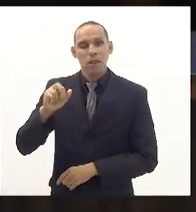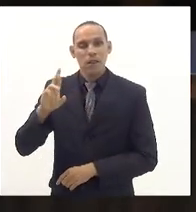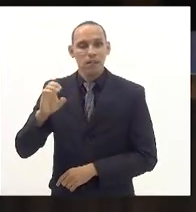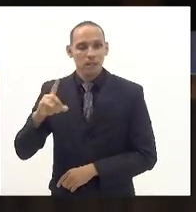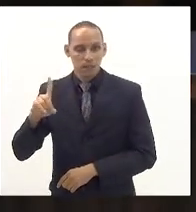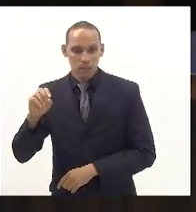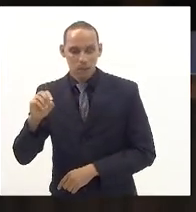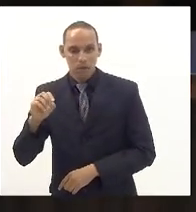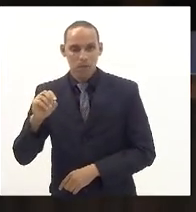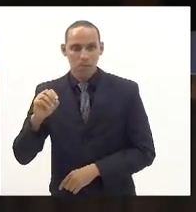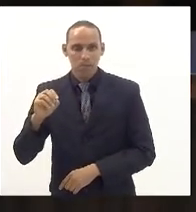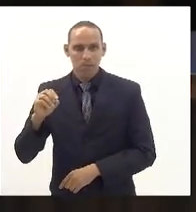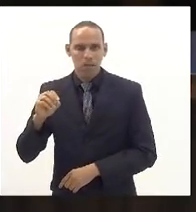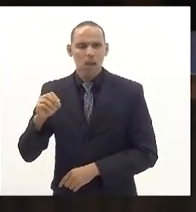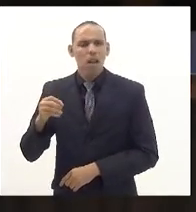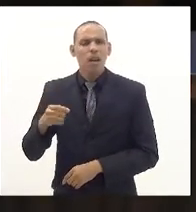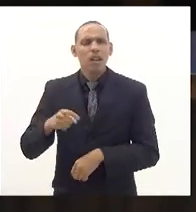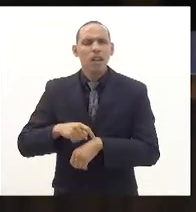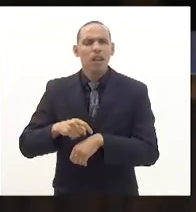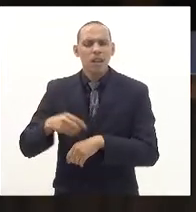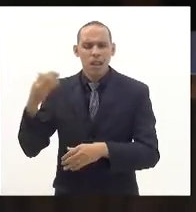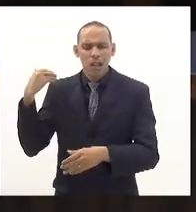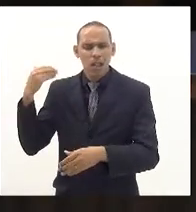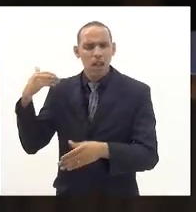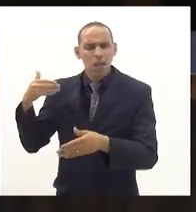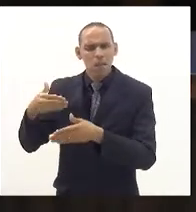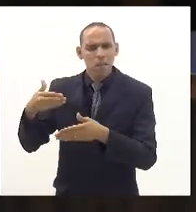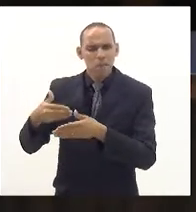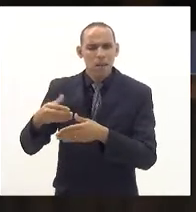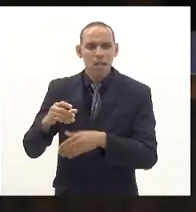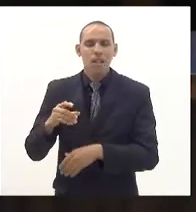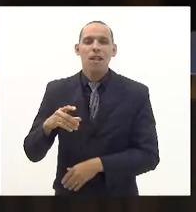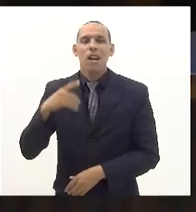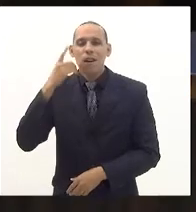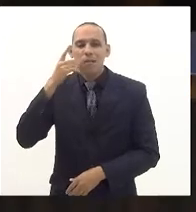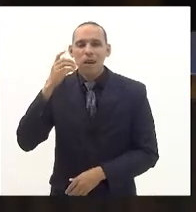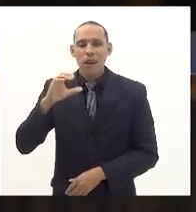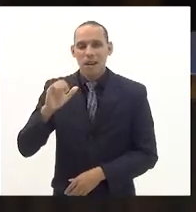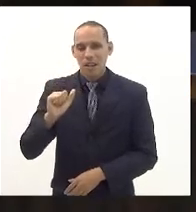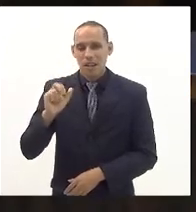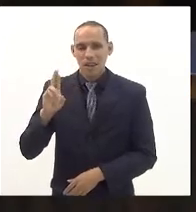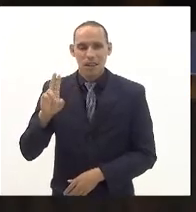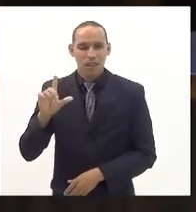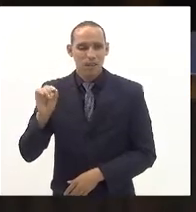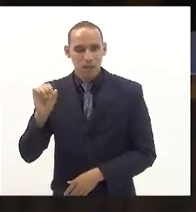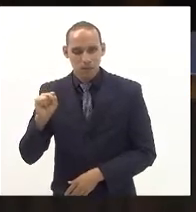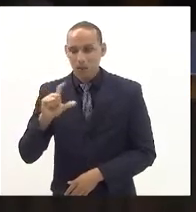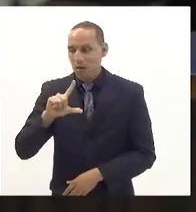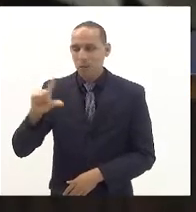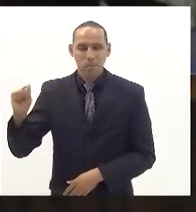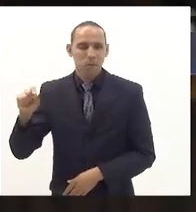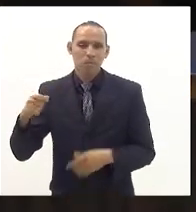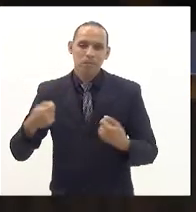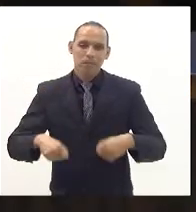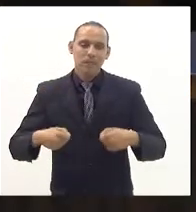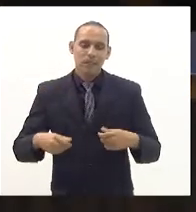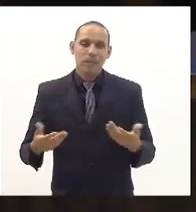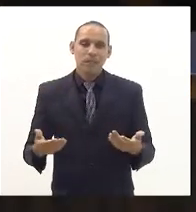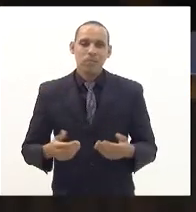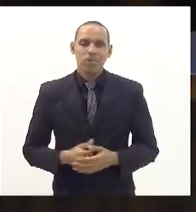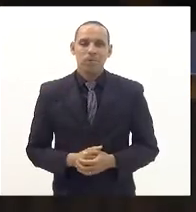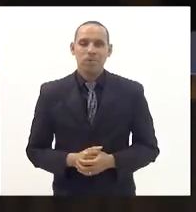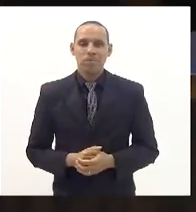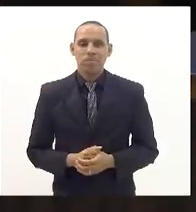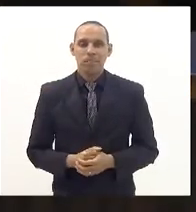estava conosco até agora a pouco Doutor o deputado Carlos Augusto mas ele disse que ia sair que já saiu né